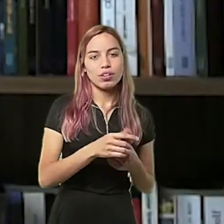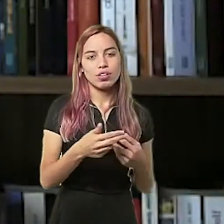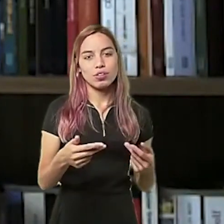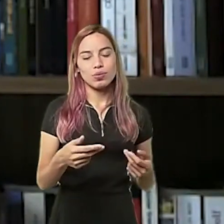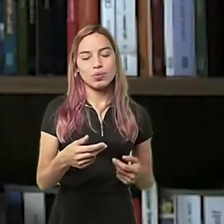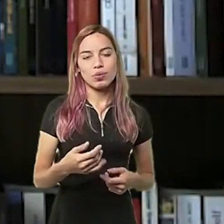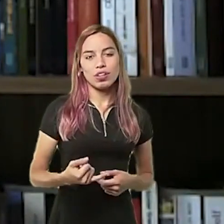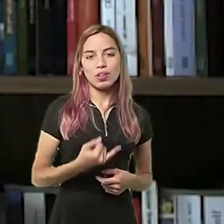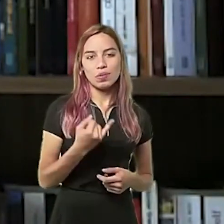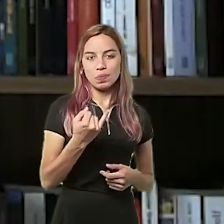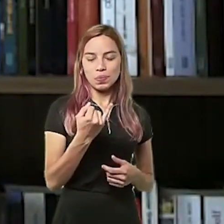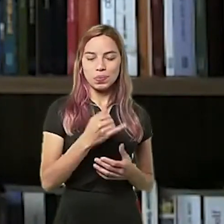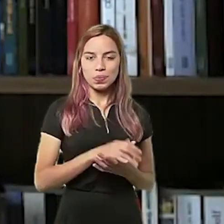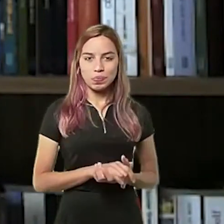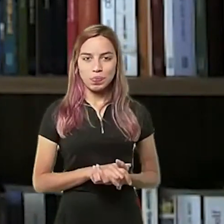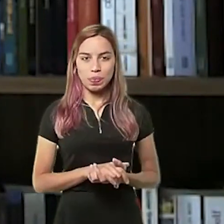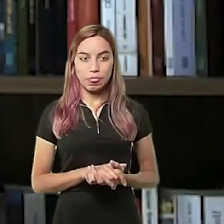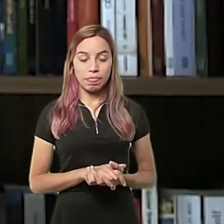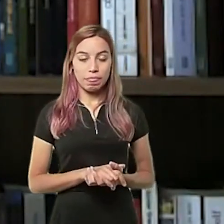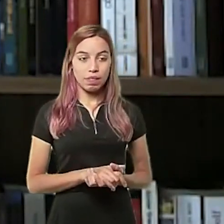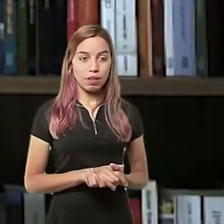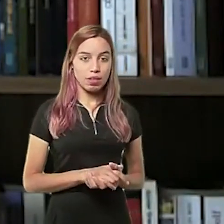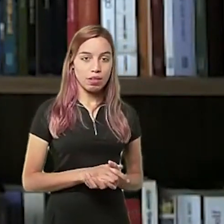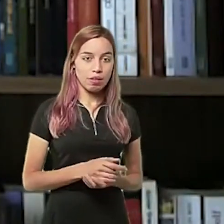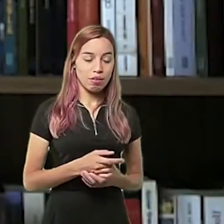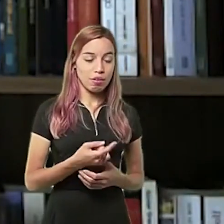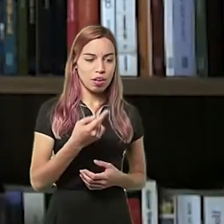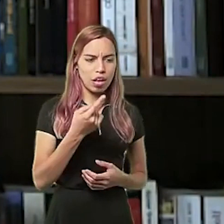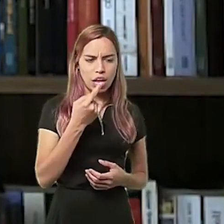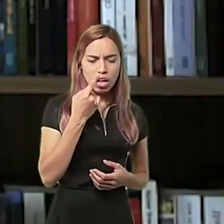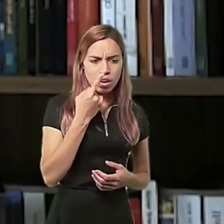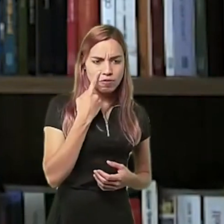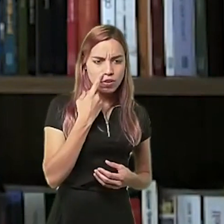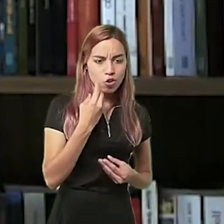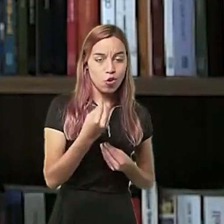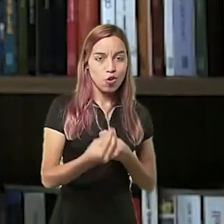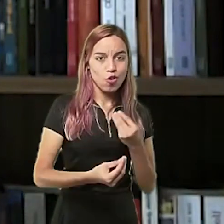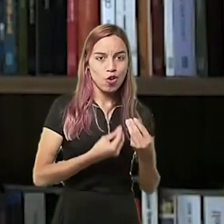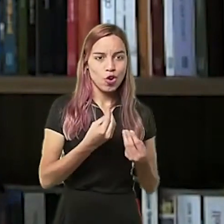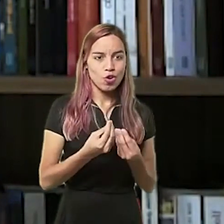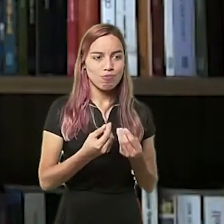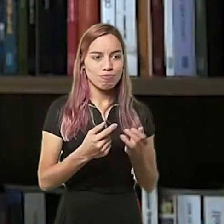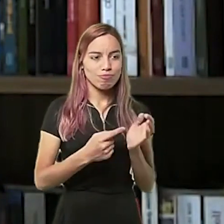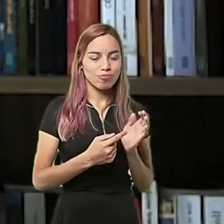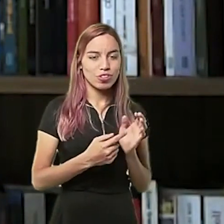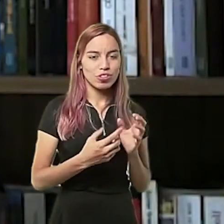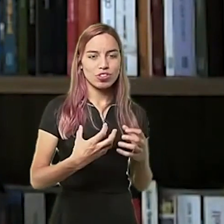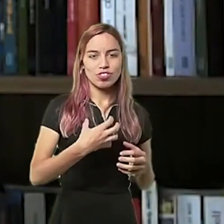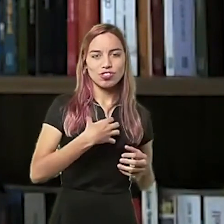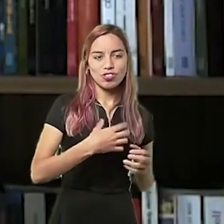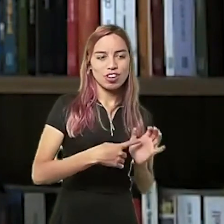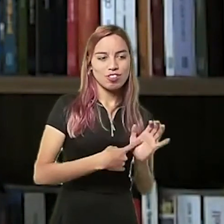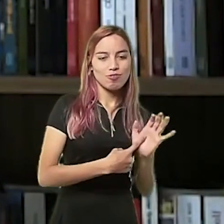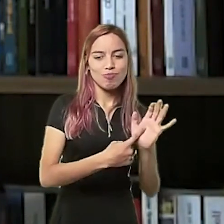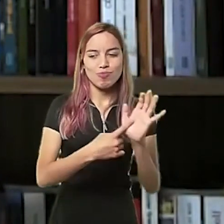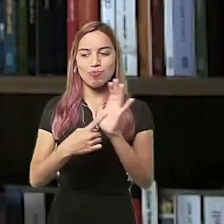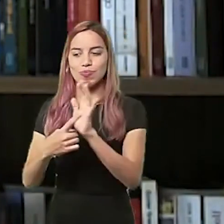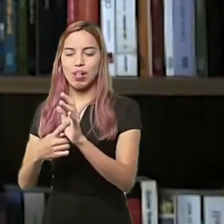forma de expressão humana, ela me acompanha desde sempre, né? Já morei numa casa